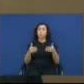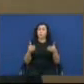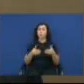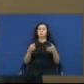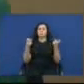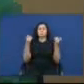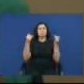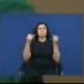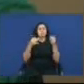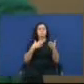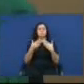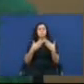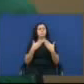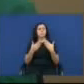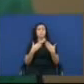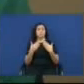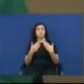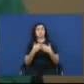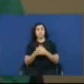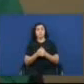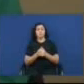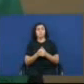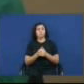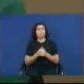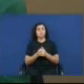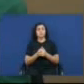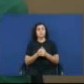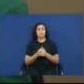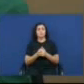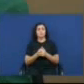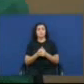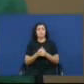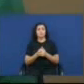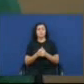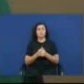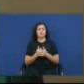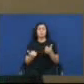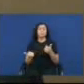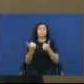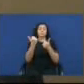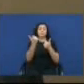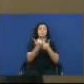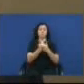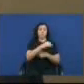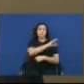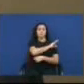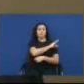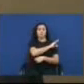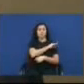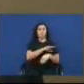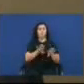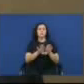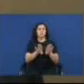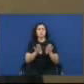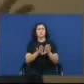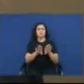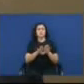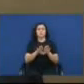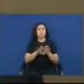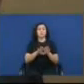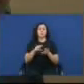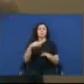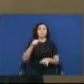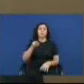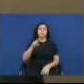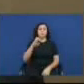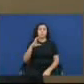falei com o nosso vice-prefeito, né, também com o Marco Aurélio, com o Marcelo